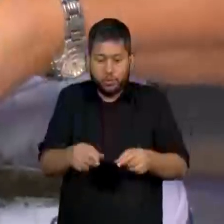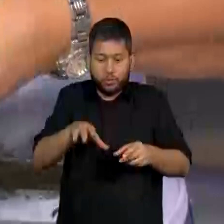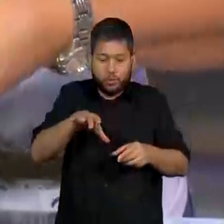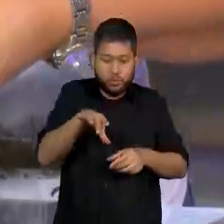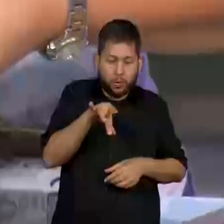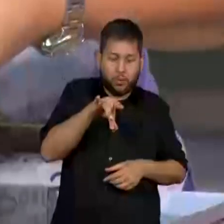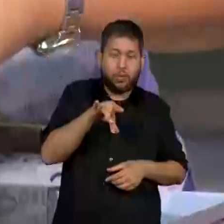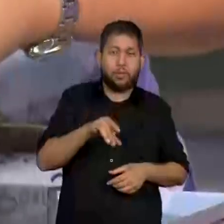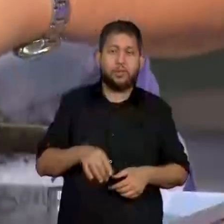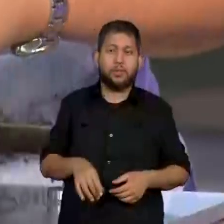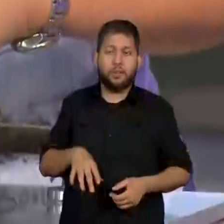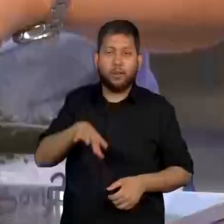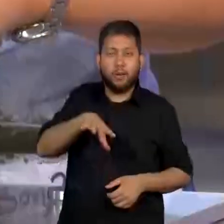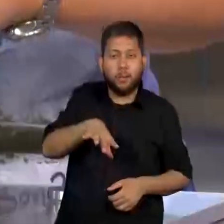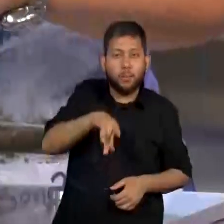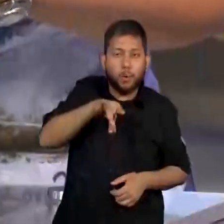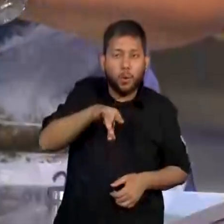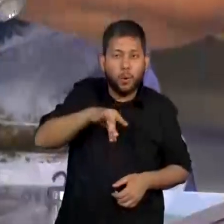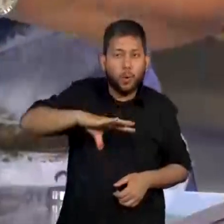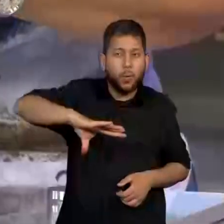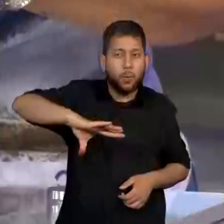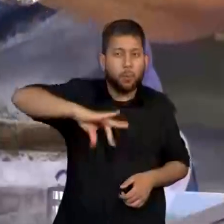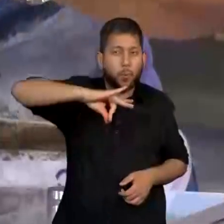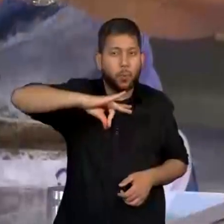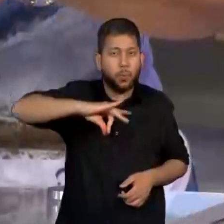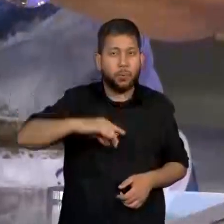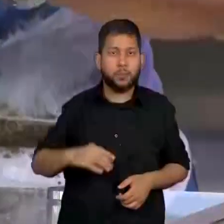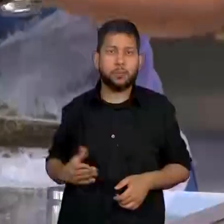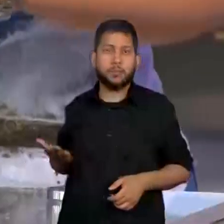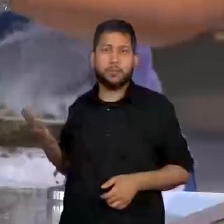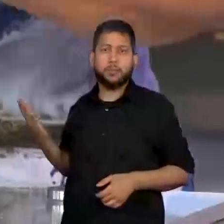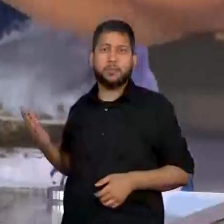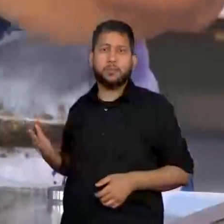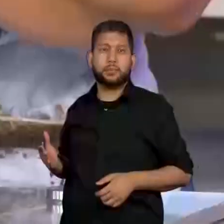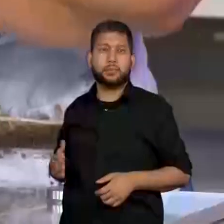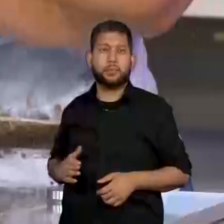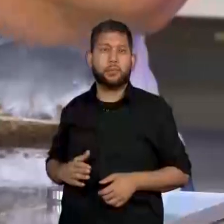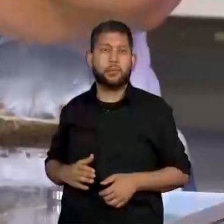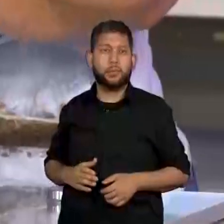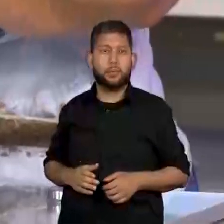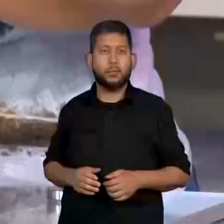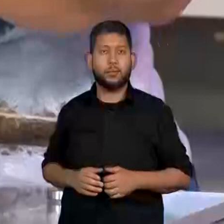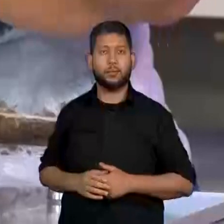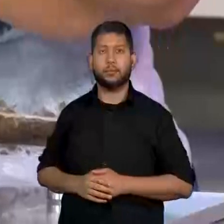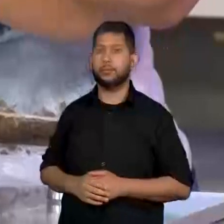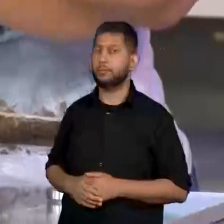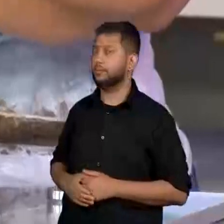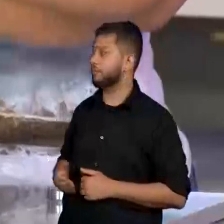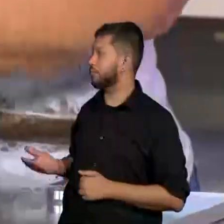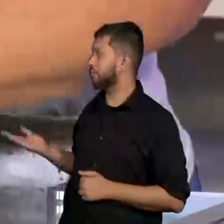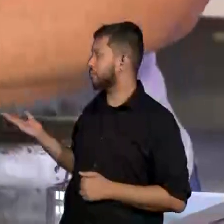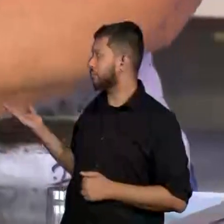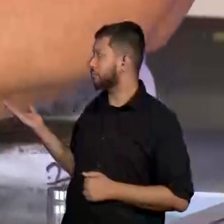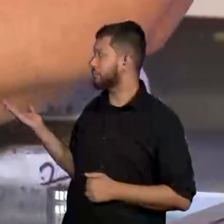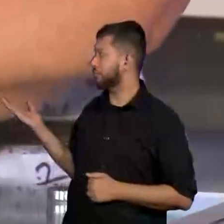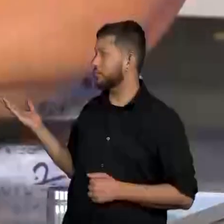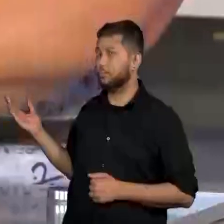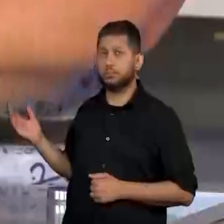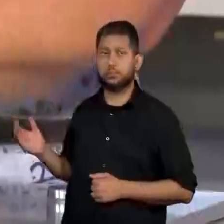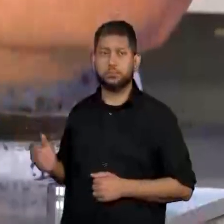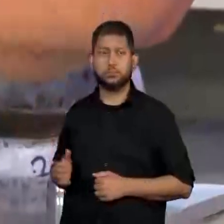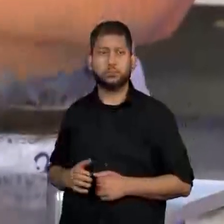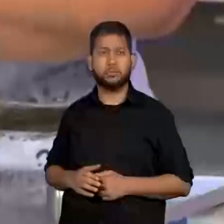se eu consigo aqui assim e do outro lado ela vai ficar tipo uma